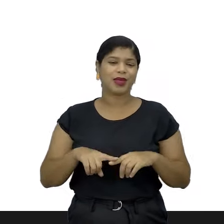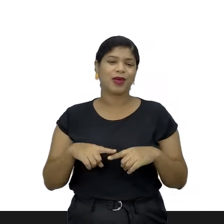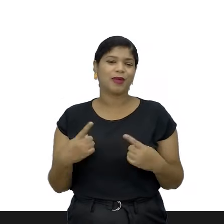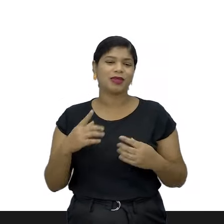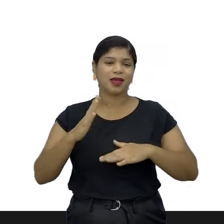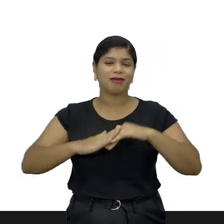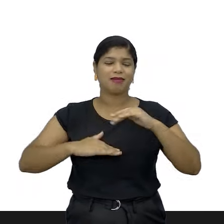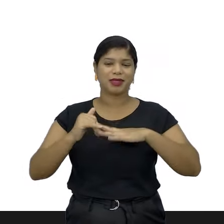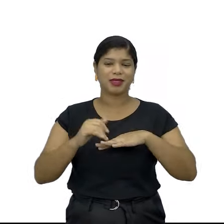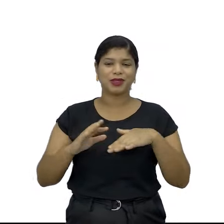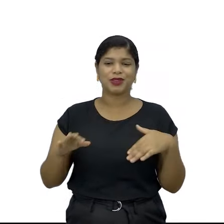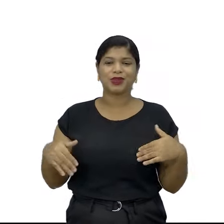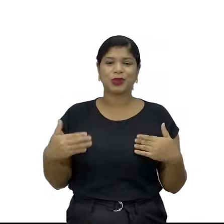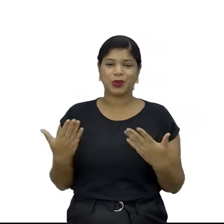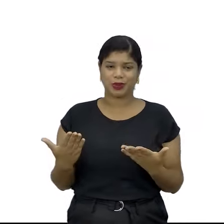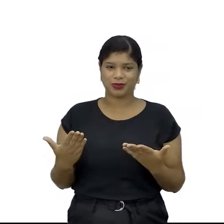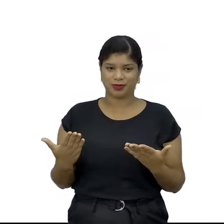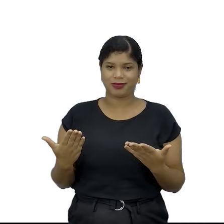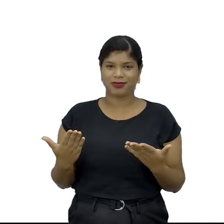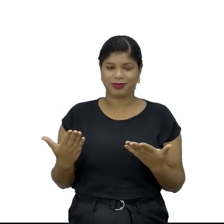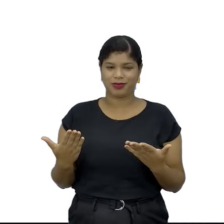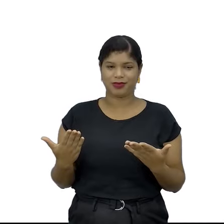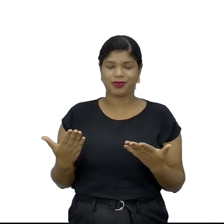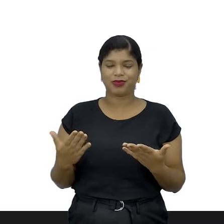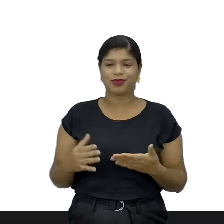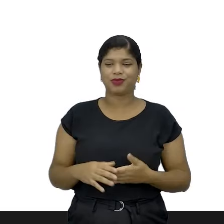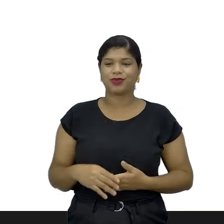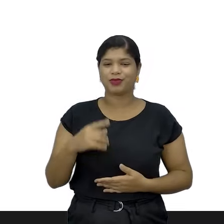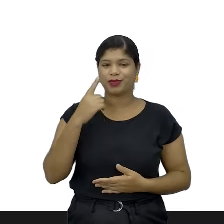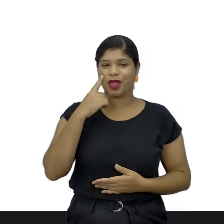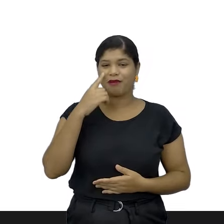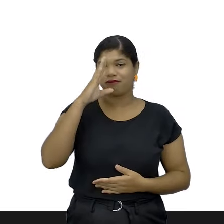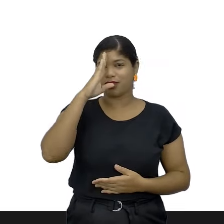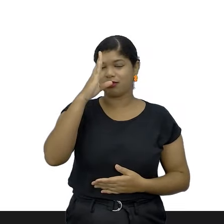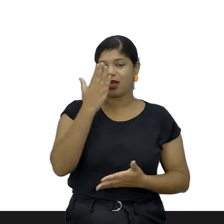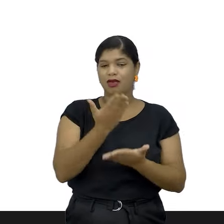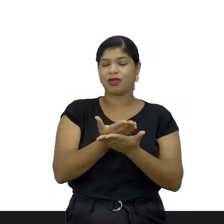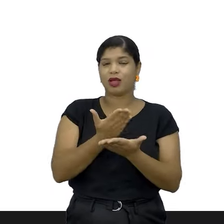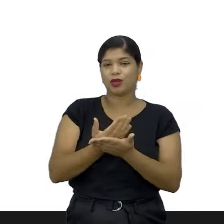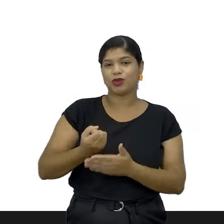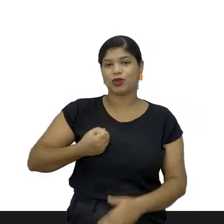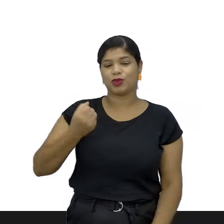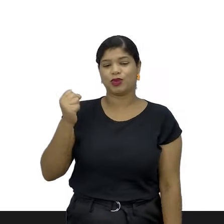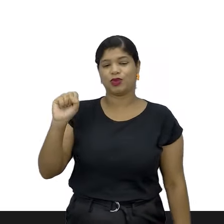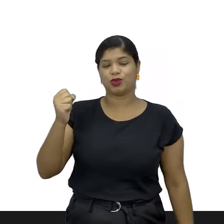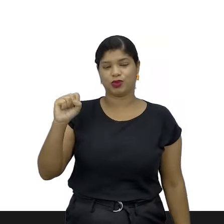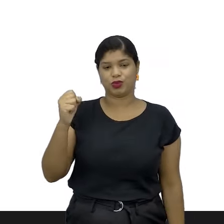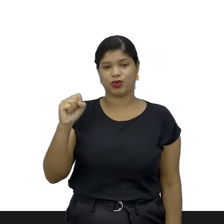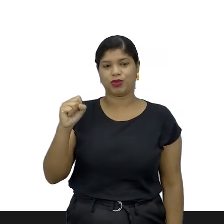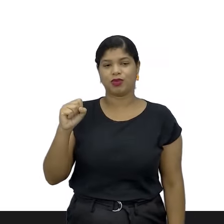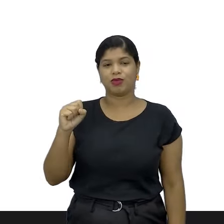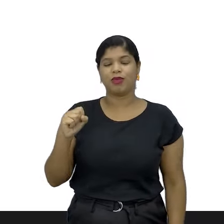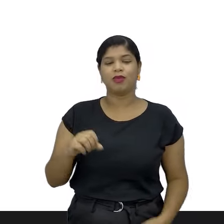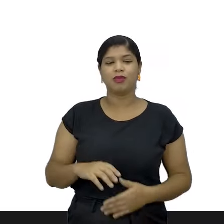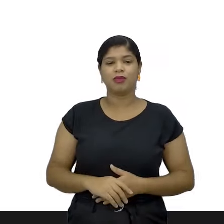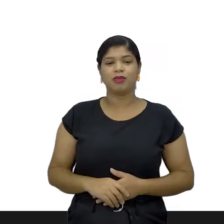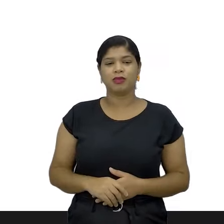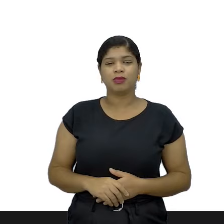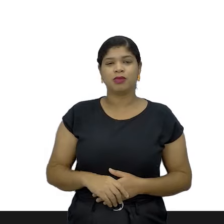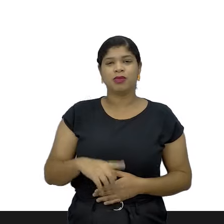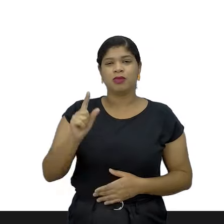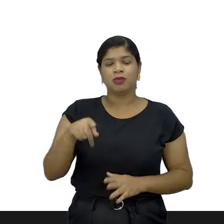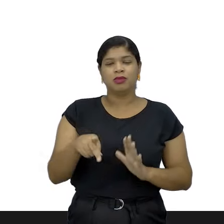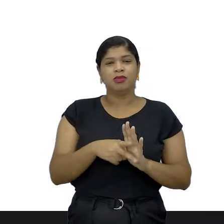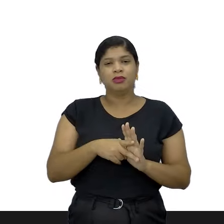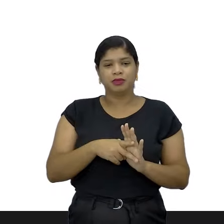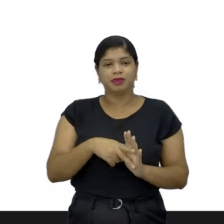as habilidades, né? Qual é, na verdade, a habilidade dessa aula? Então, nós temos a habilidade do segundo